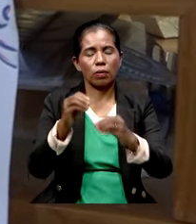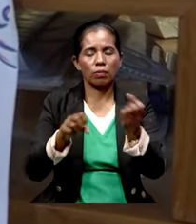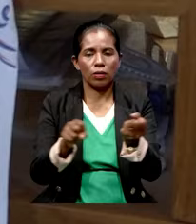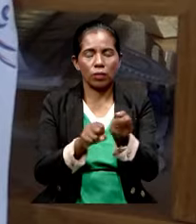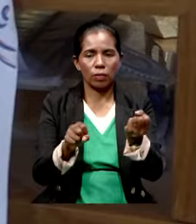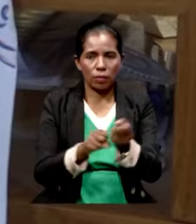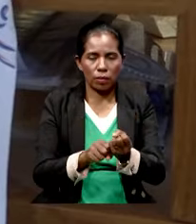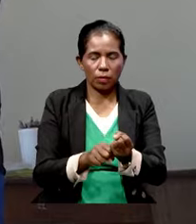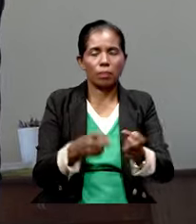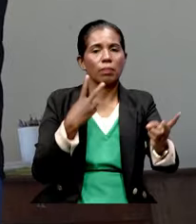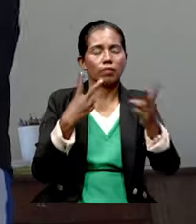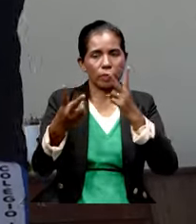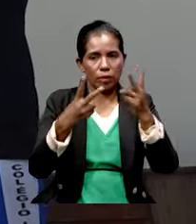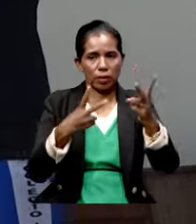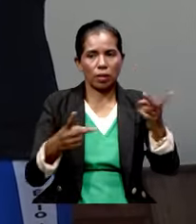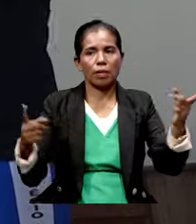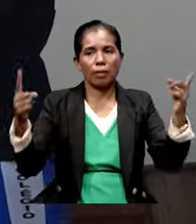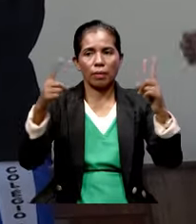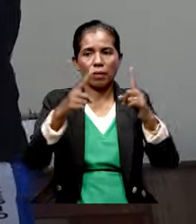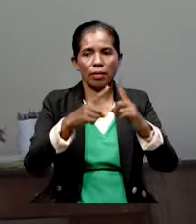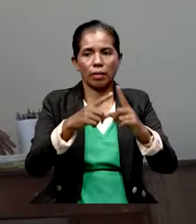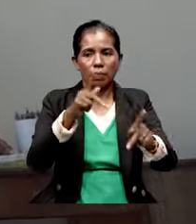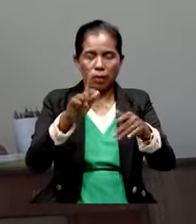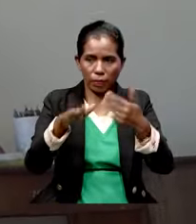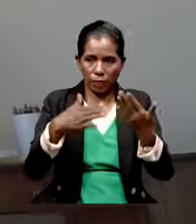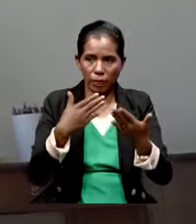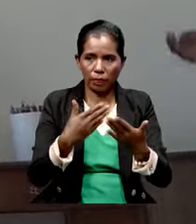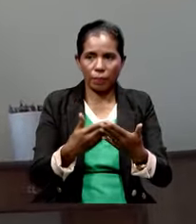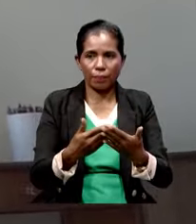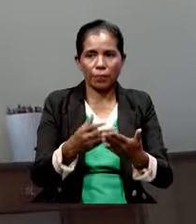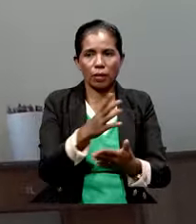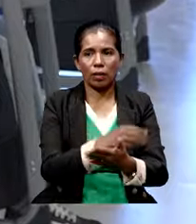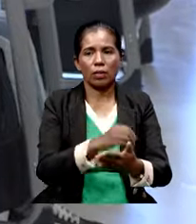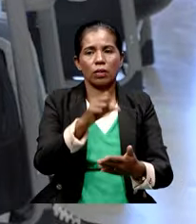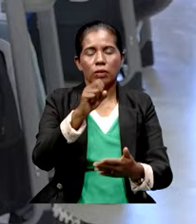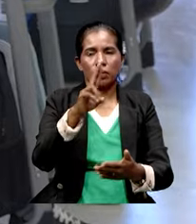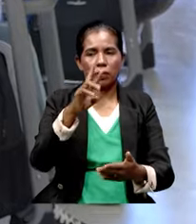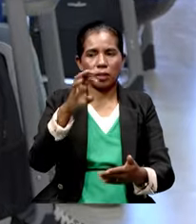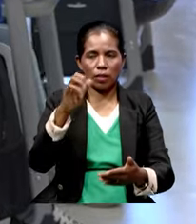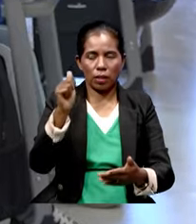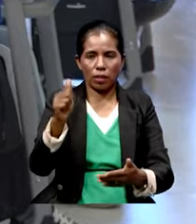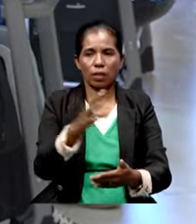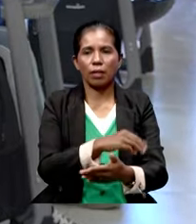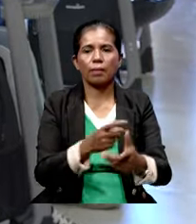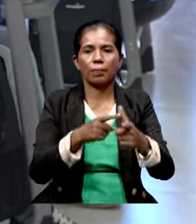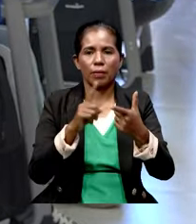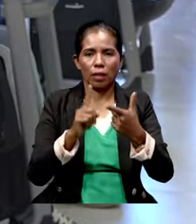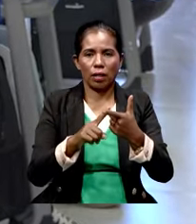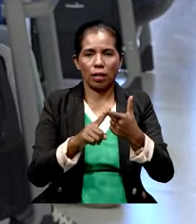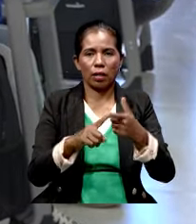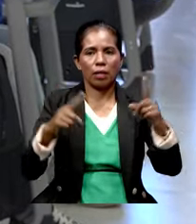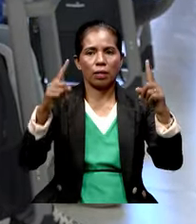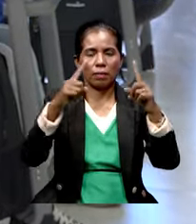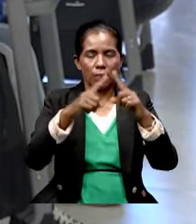sequência de uma visita para que a comunidade açoriana fosse despertada para